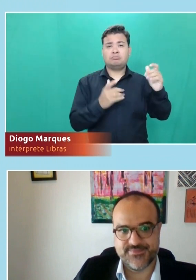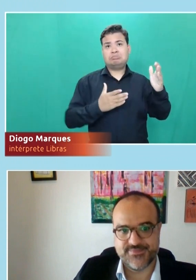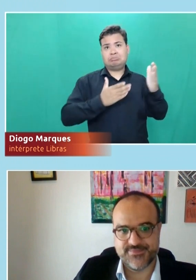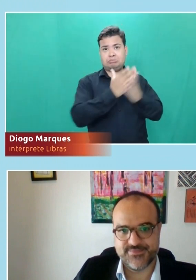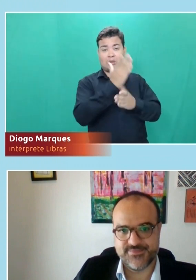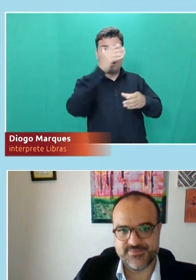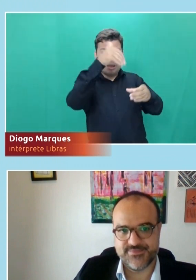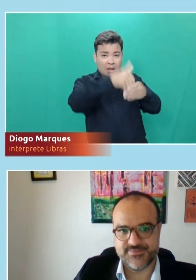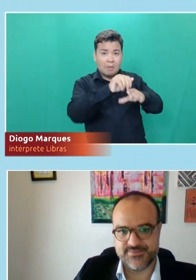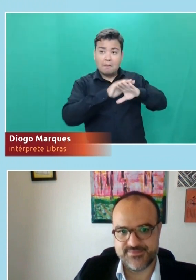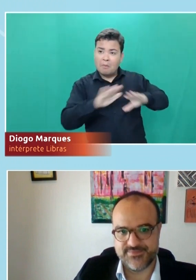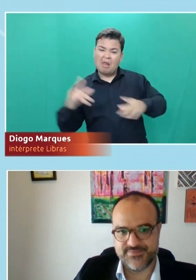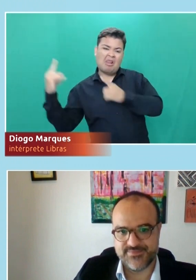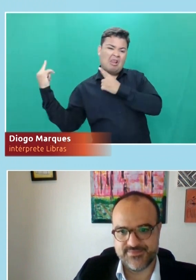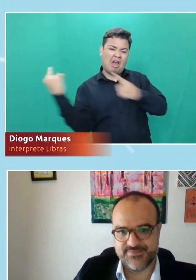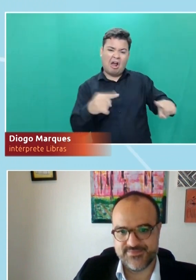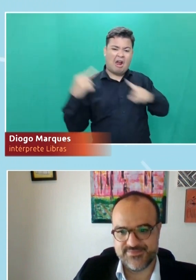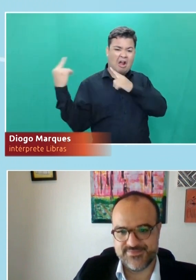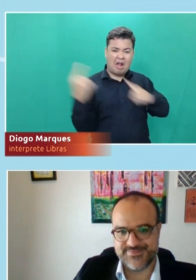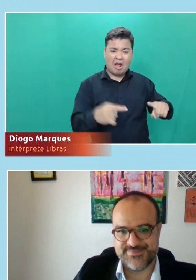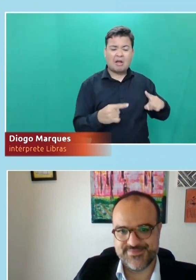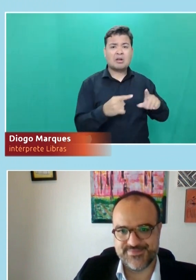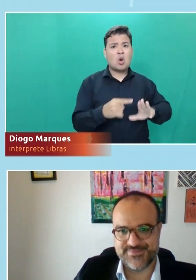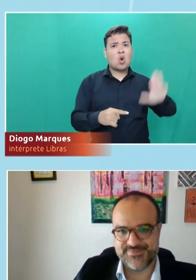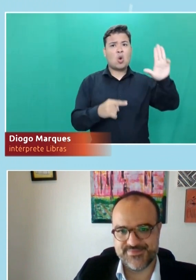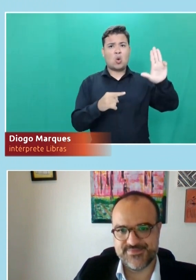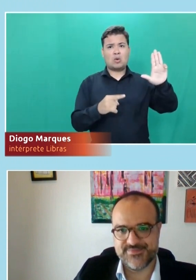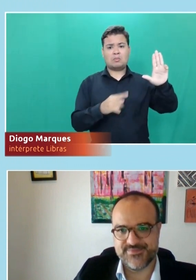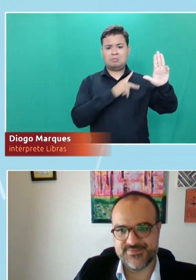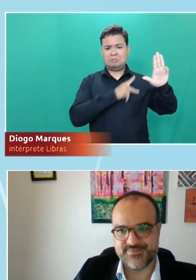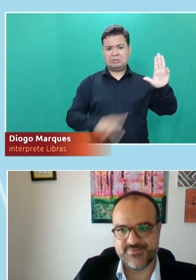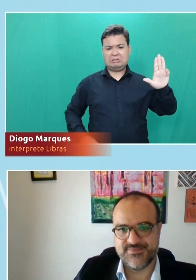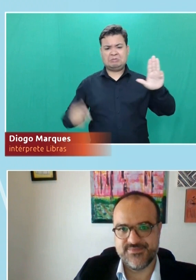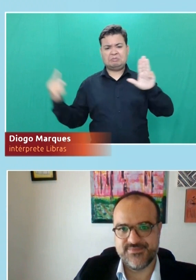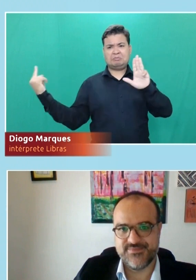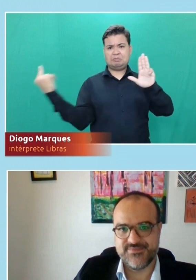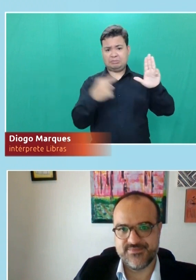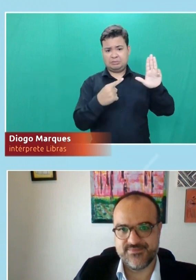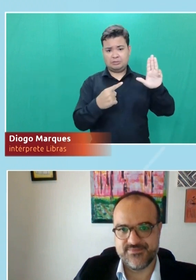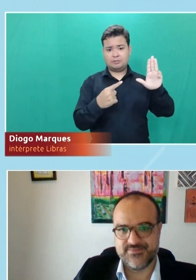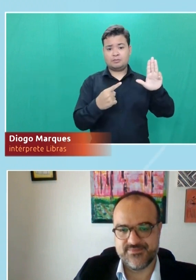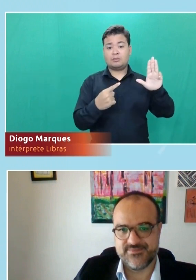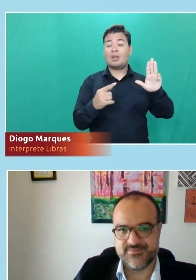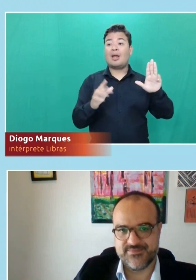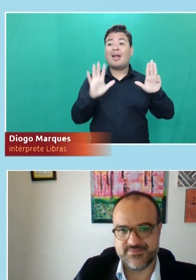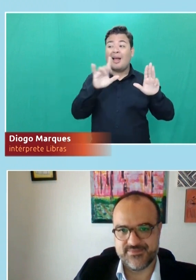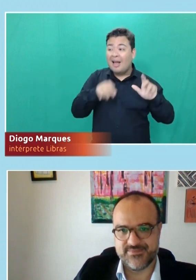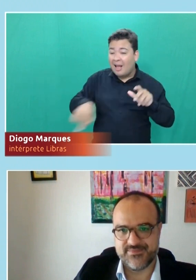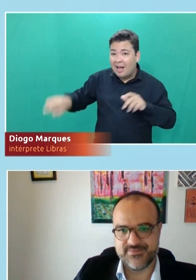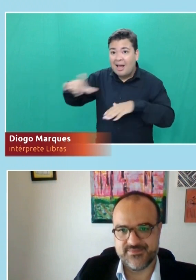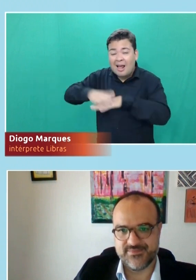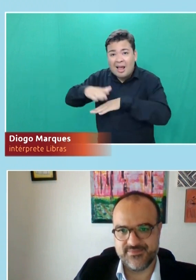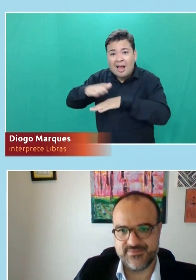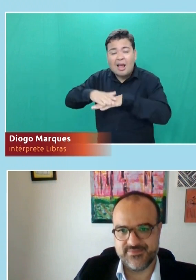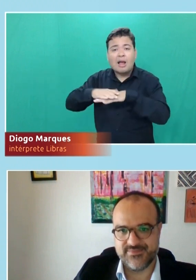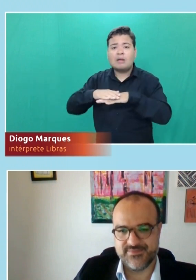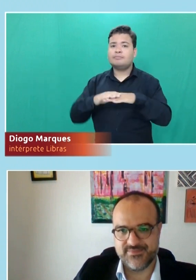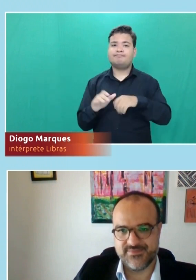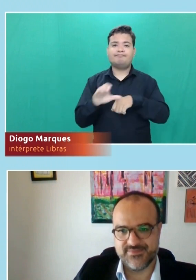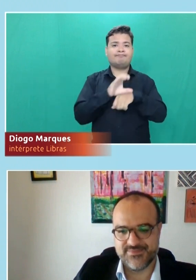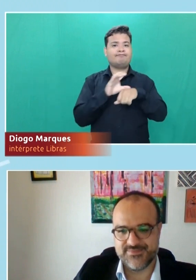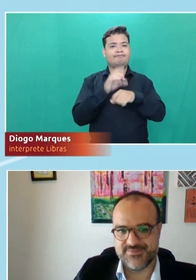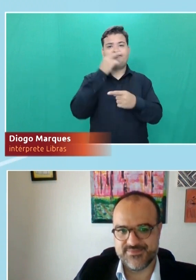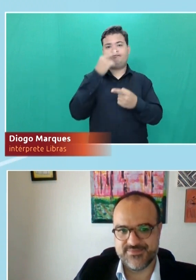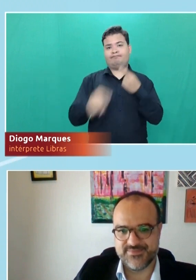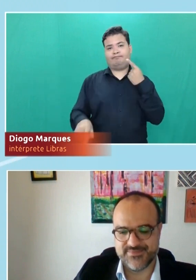Inácio Lula da Silva do PT. Mas esses atos podem ser considerados inconstitucionais, já que as pessoas